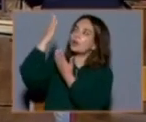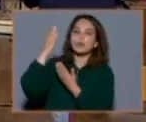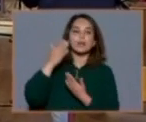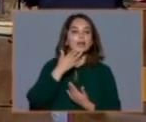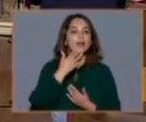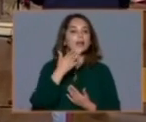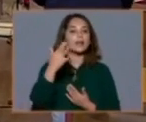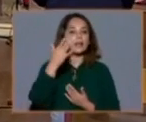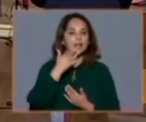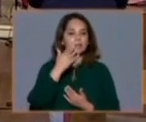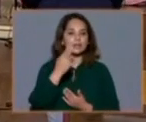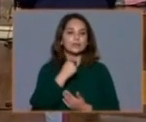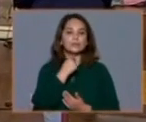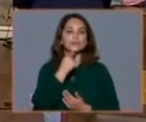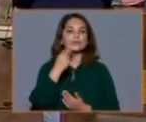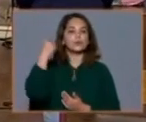cantando numa só voz.